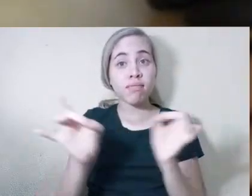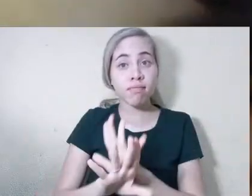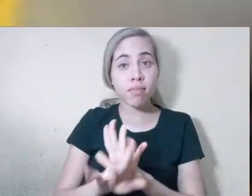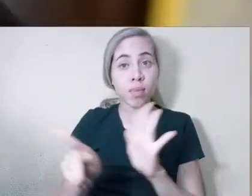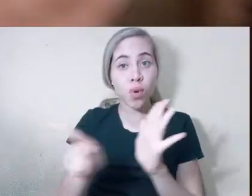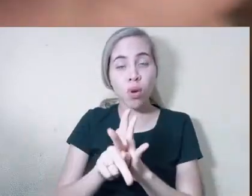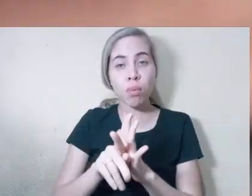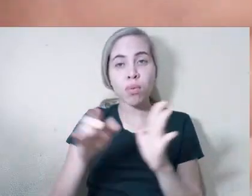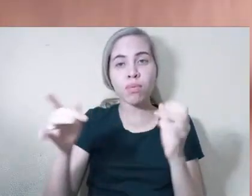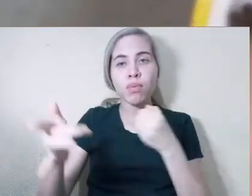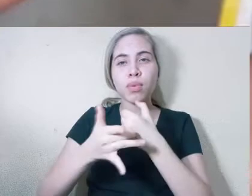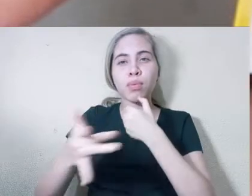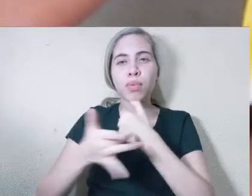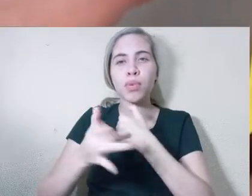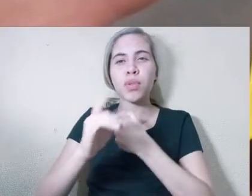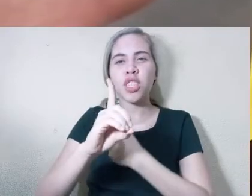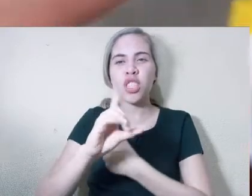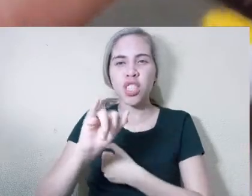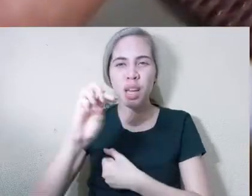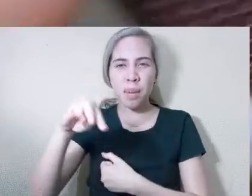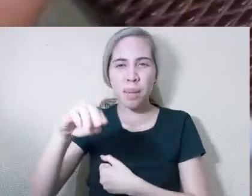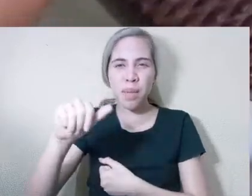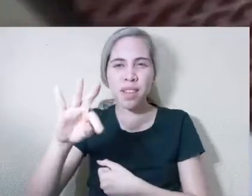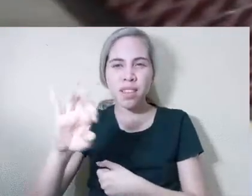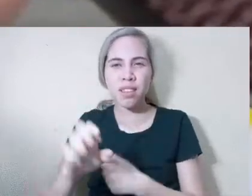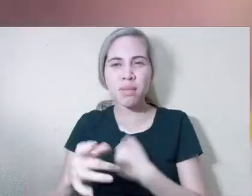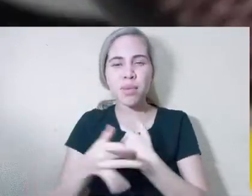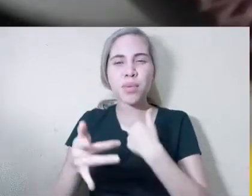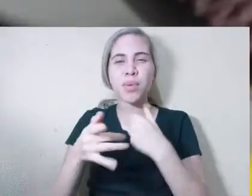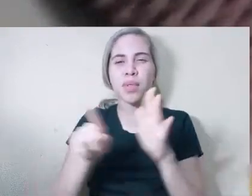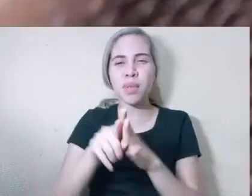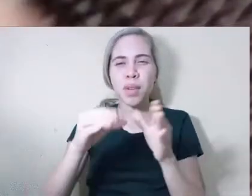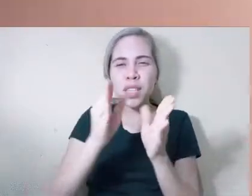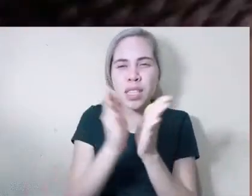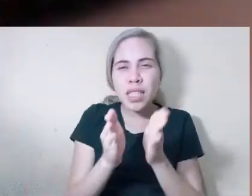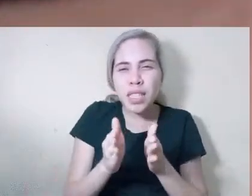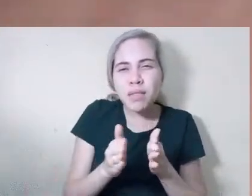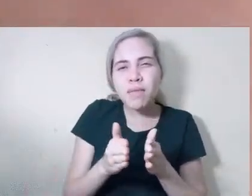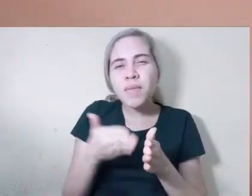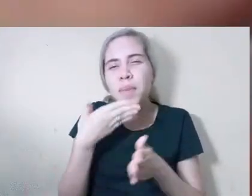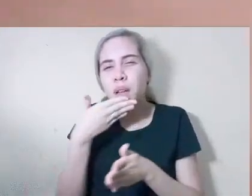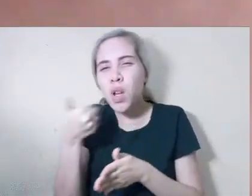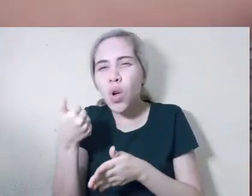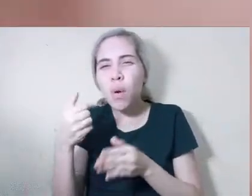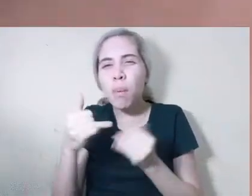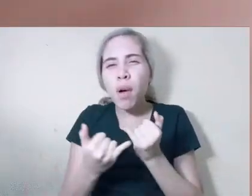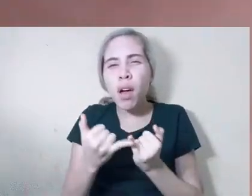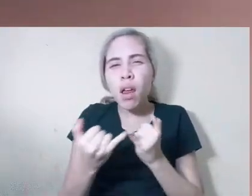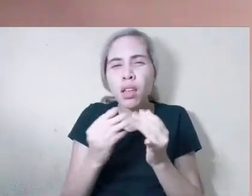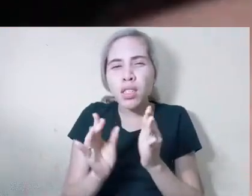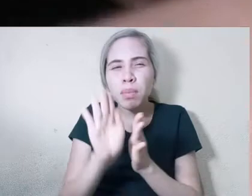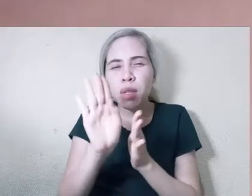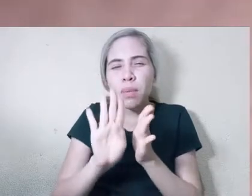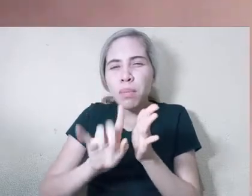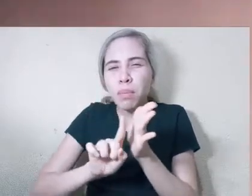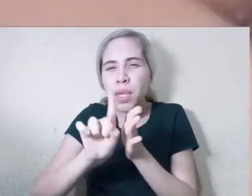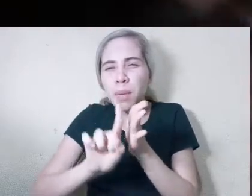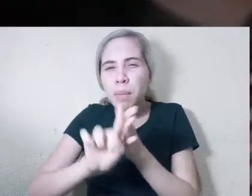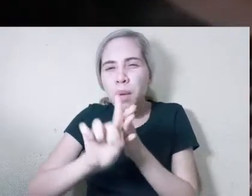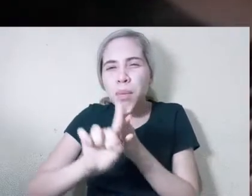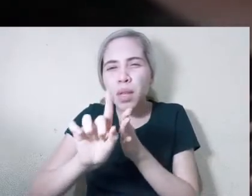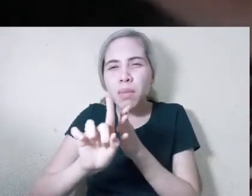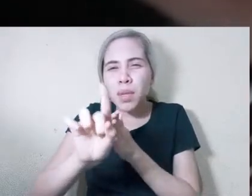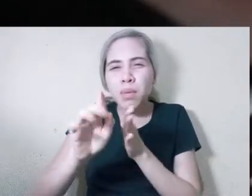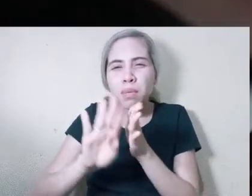faz o acabamento desse padrão de diamante aqui, não é isso? Isso. Aquela última ferramenta lá é para dar o pontiagudo